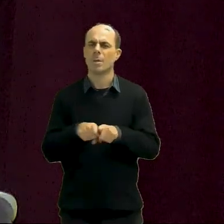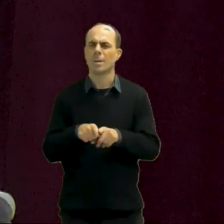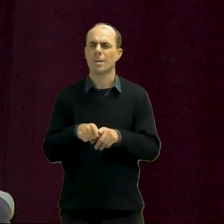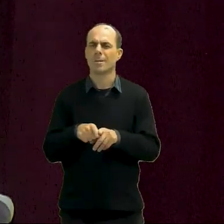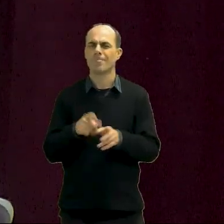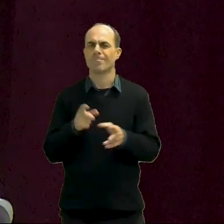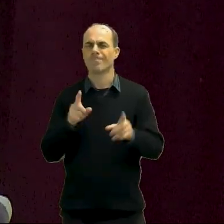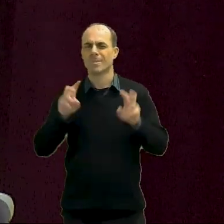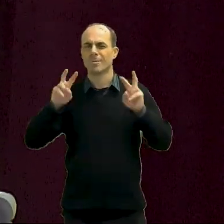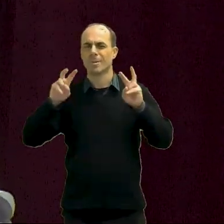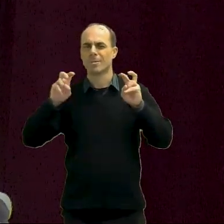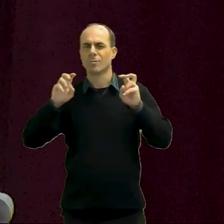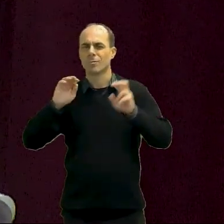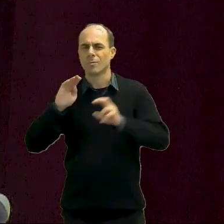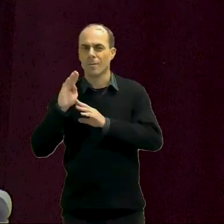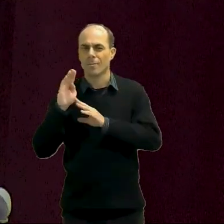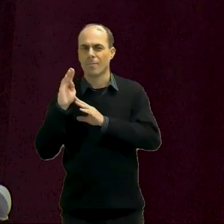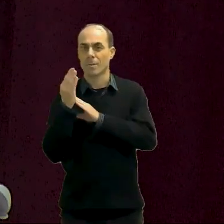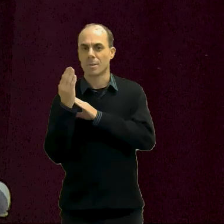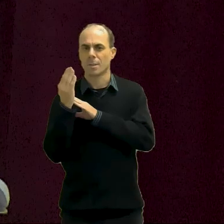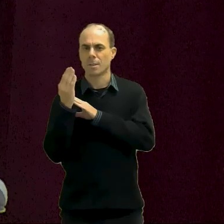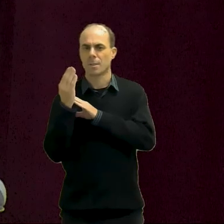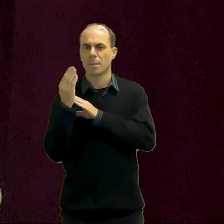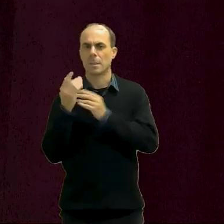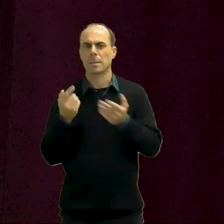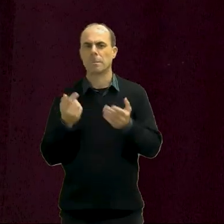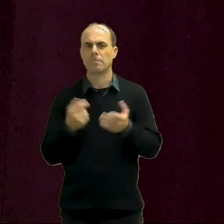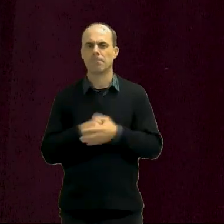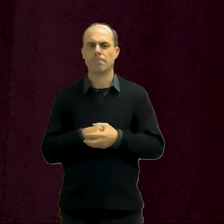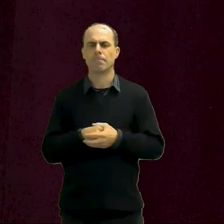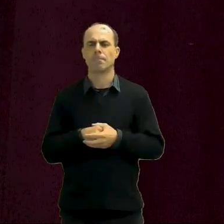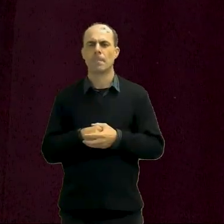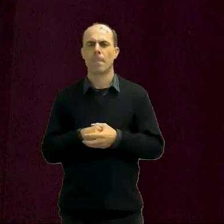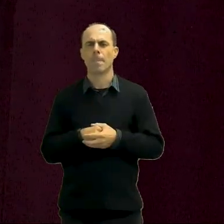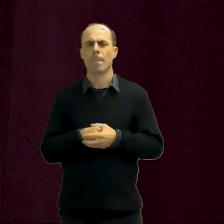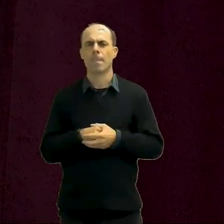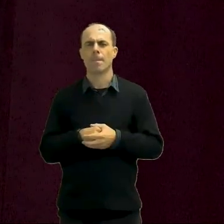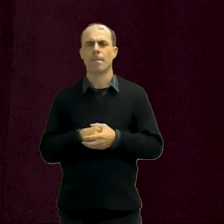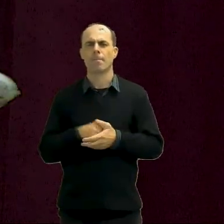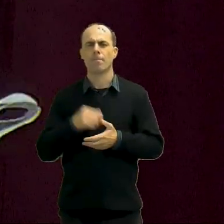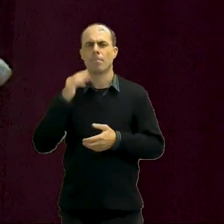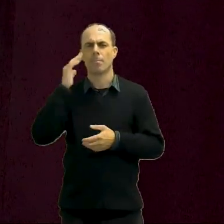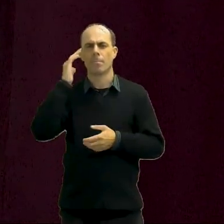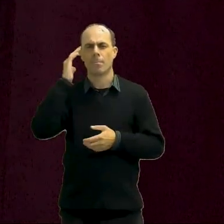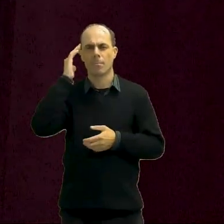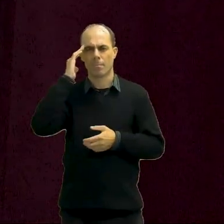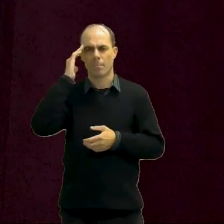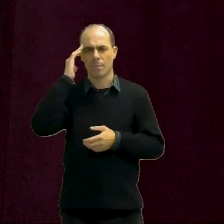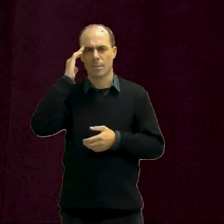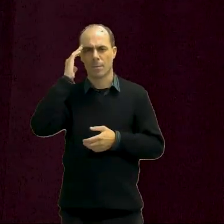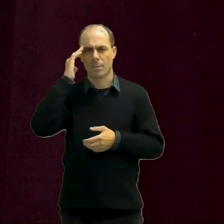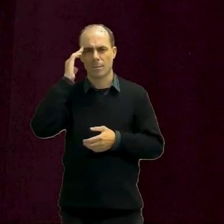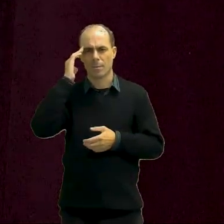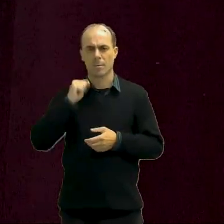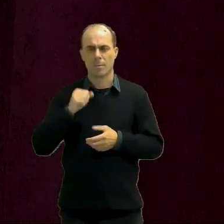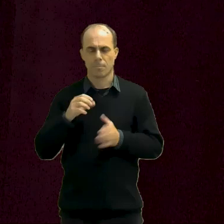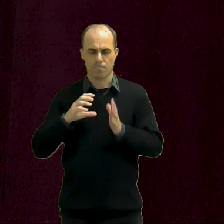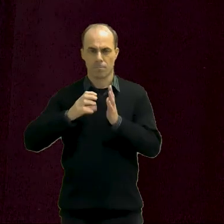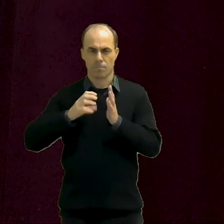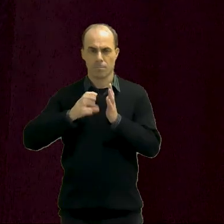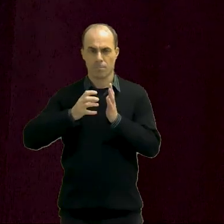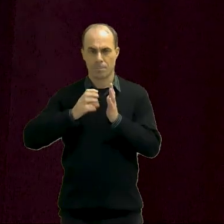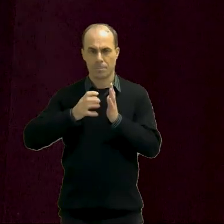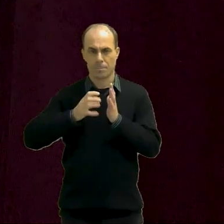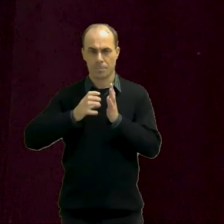e nós sabemos né que a que a que a a hoje eh os partidos são obrigados a